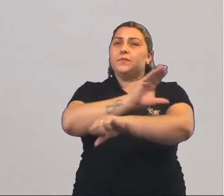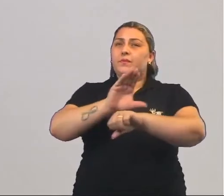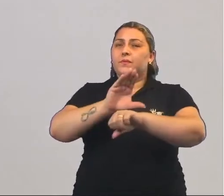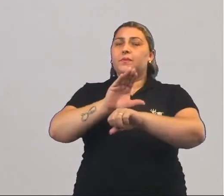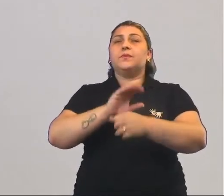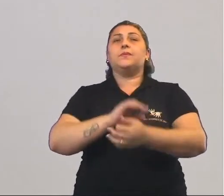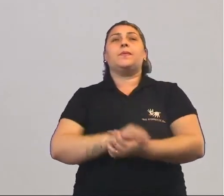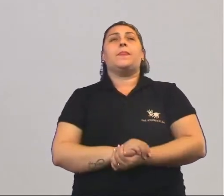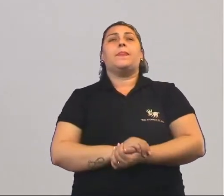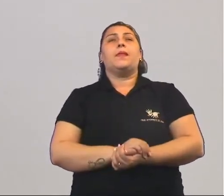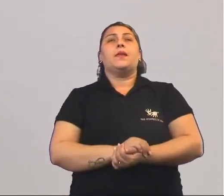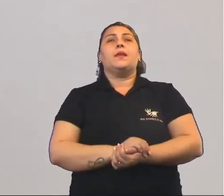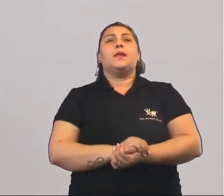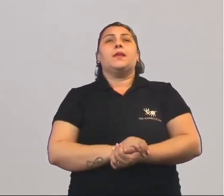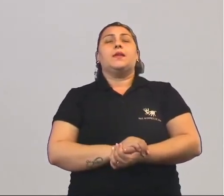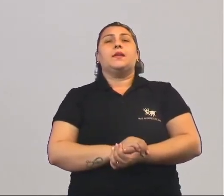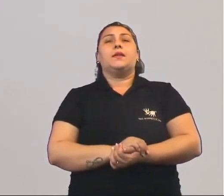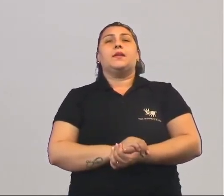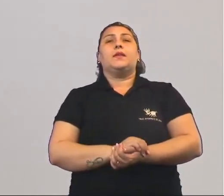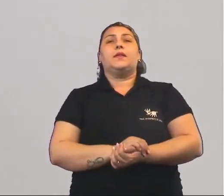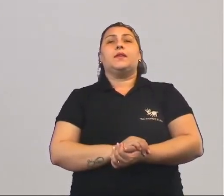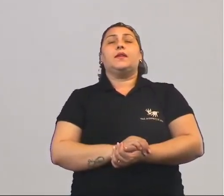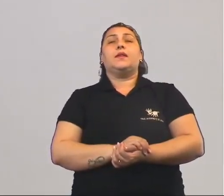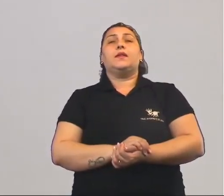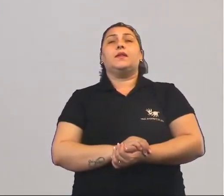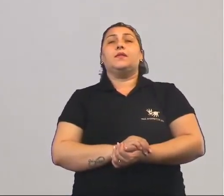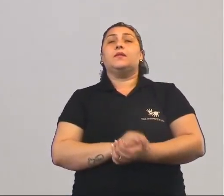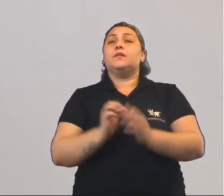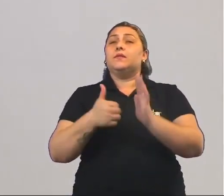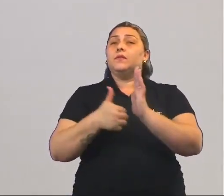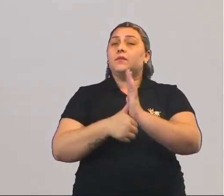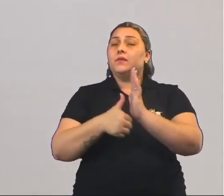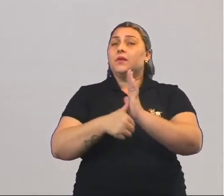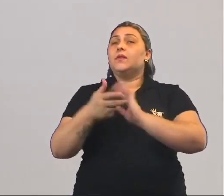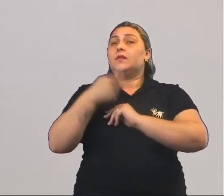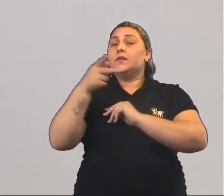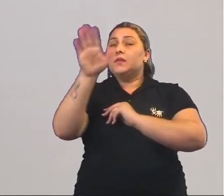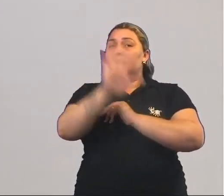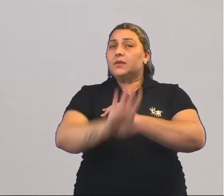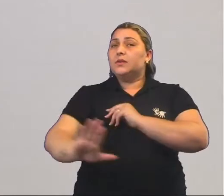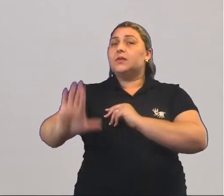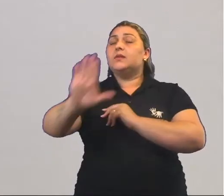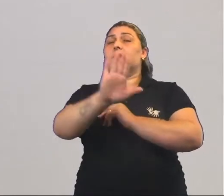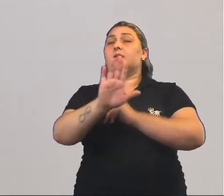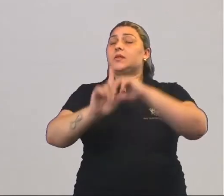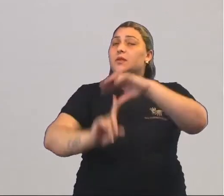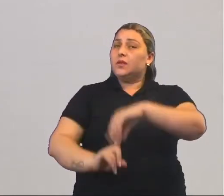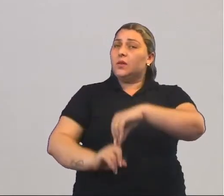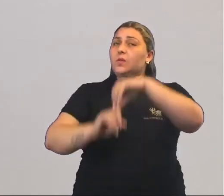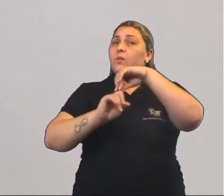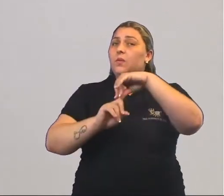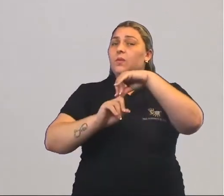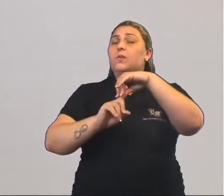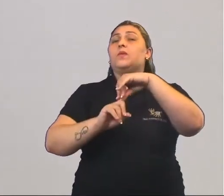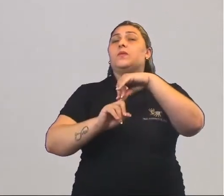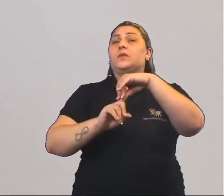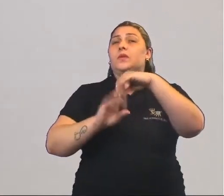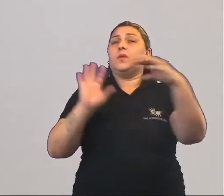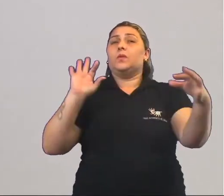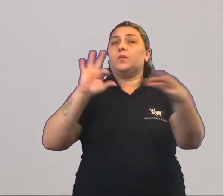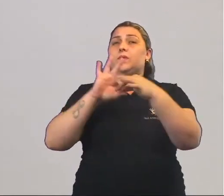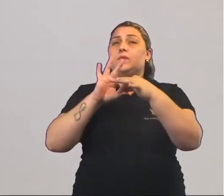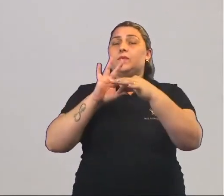culturais. Então, é muito complexo você falar de uma identidade nacional brasileira que seja única, que seja